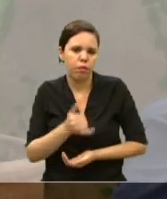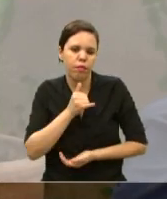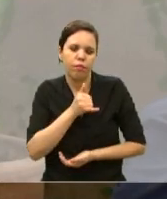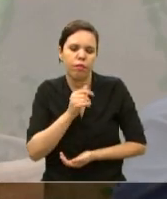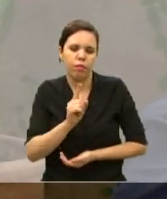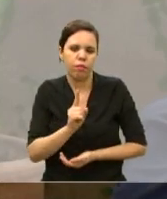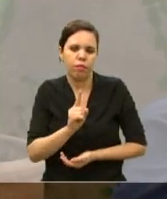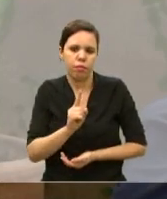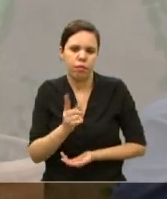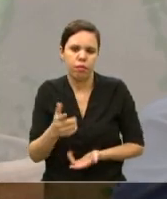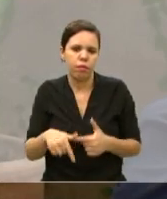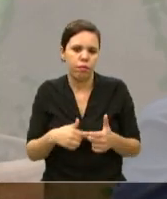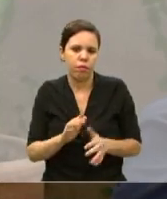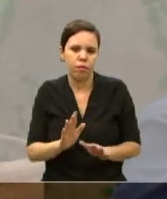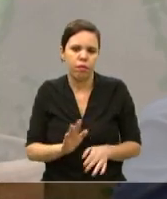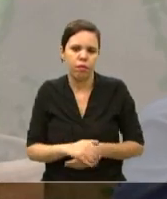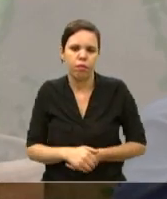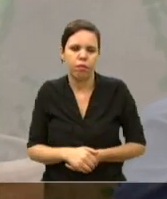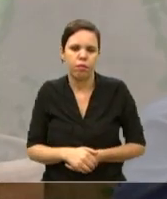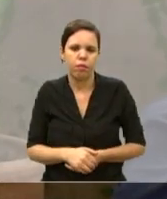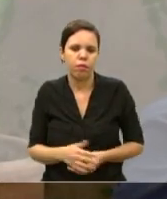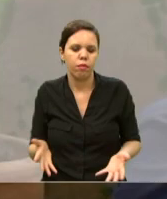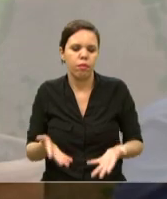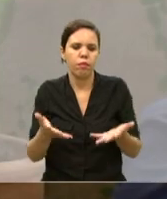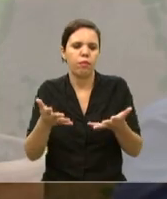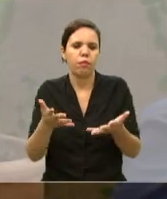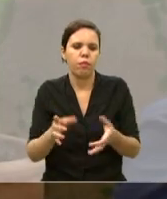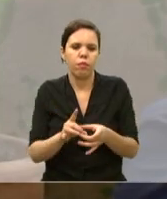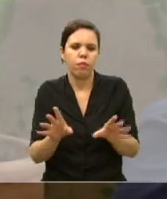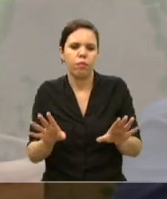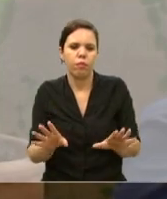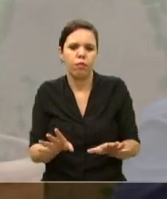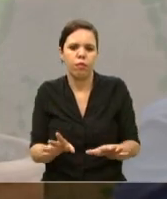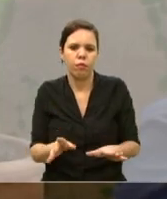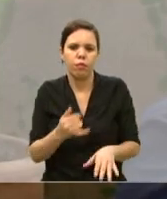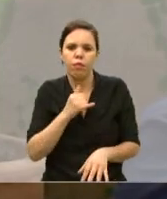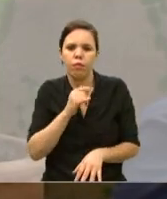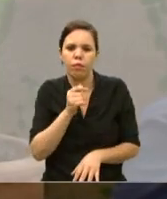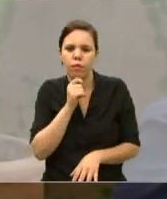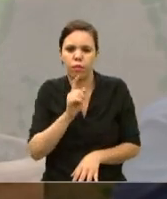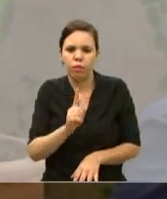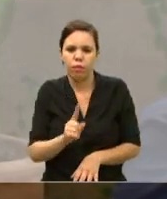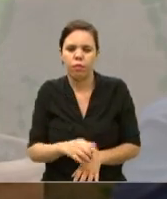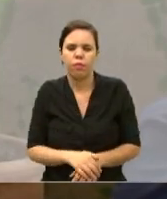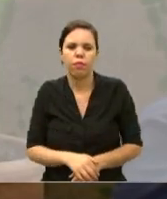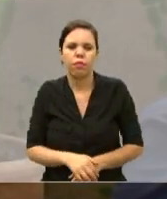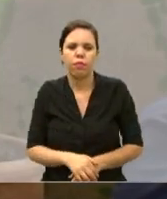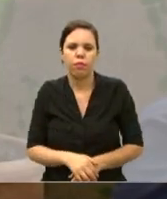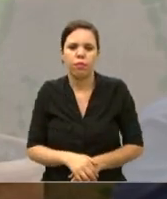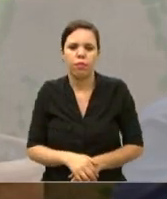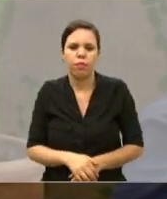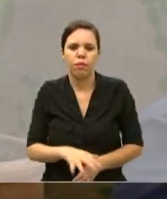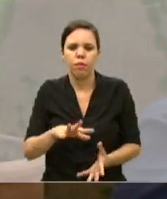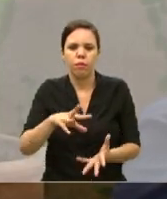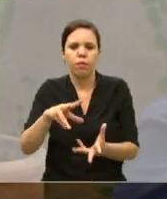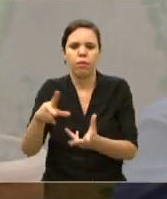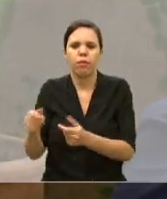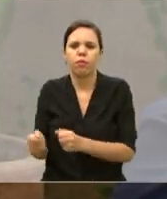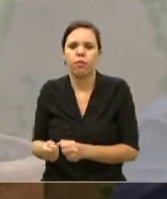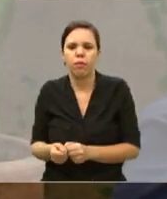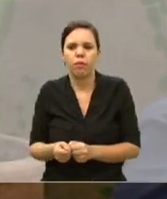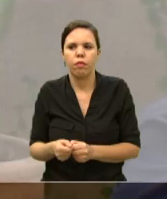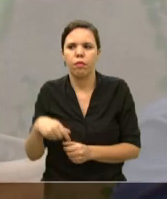desenvolvimento, da observação do professor, né? Então, assim, os valores que a